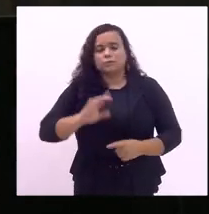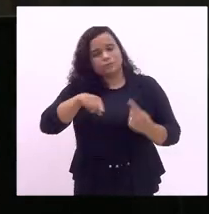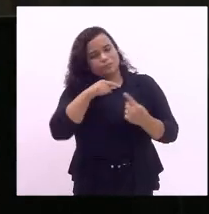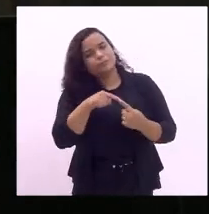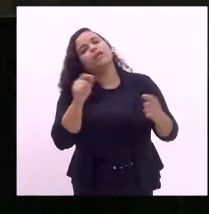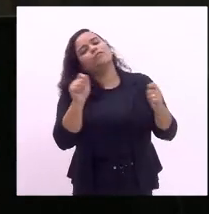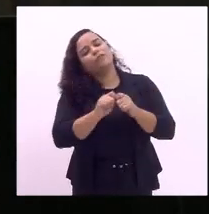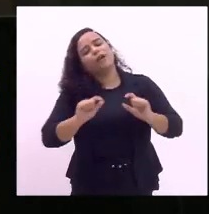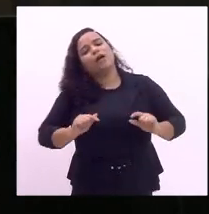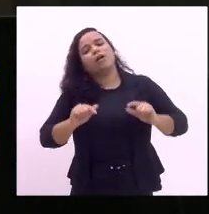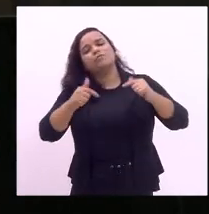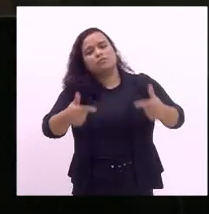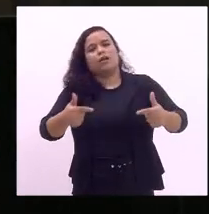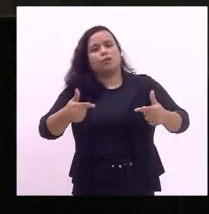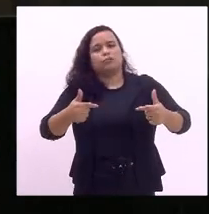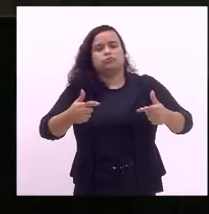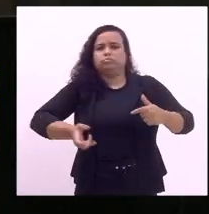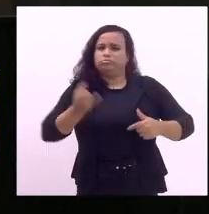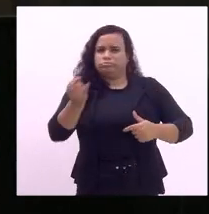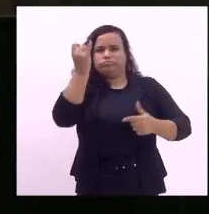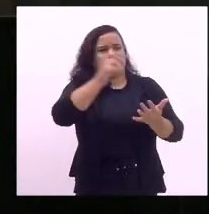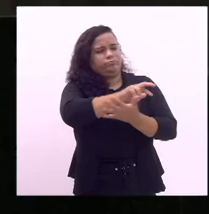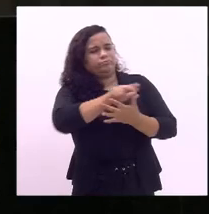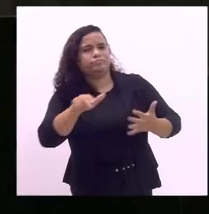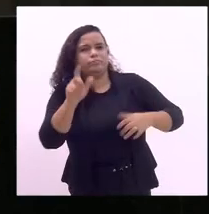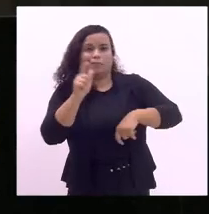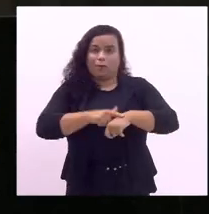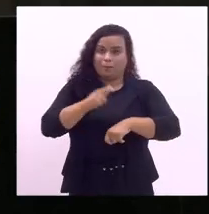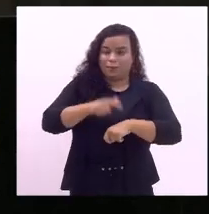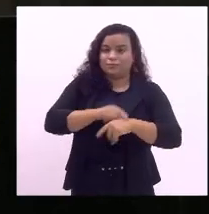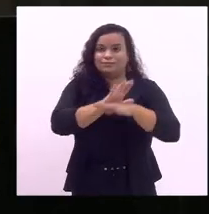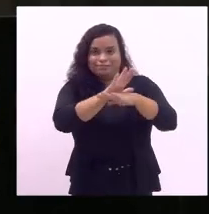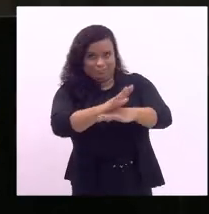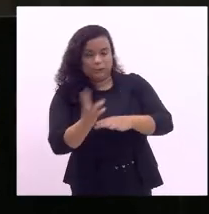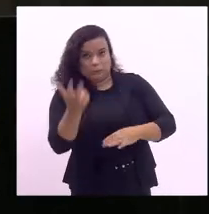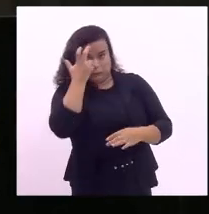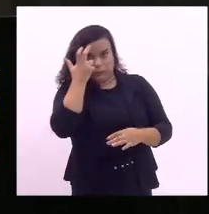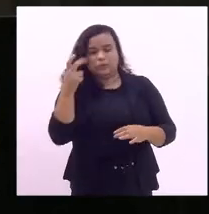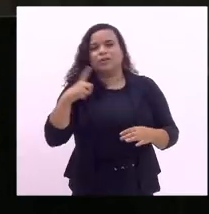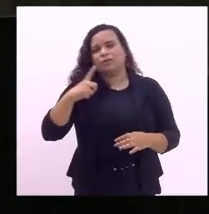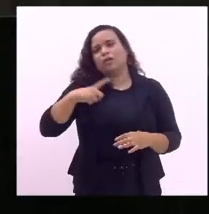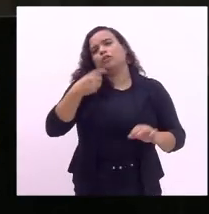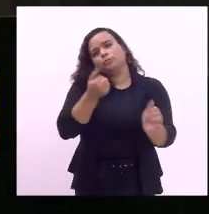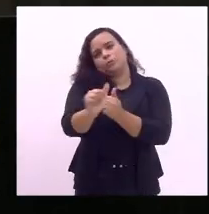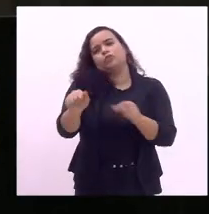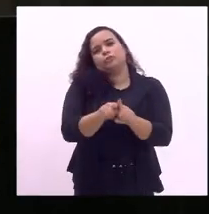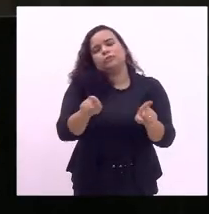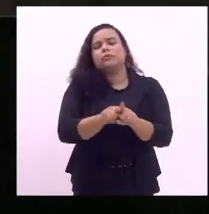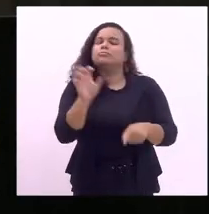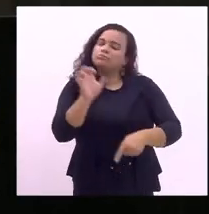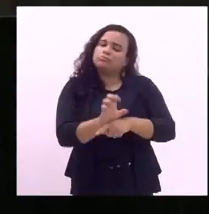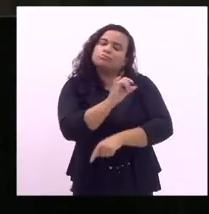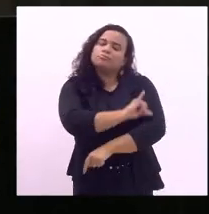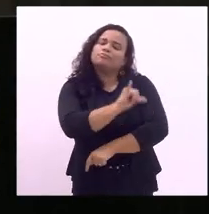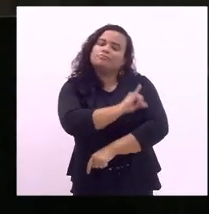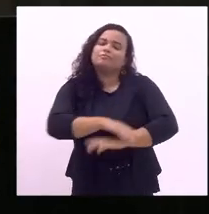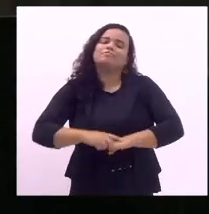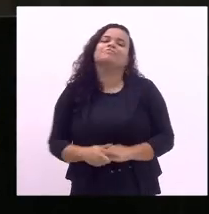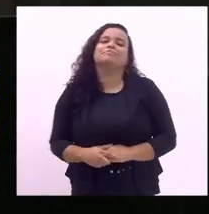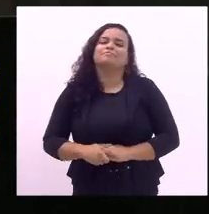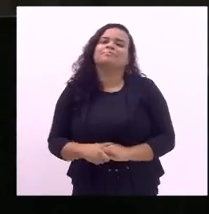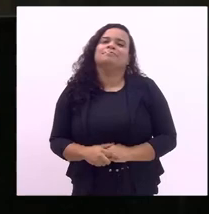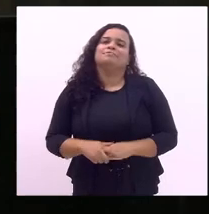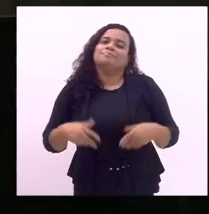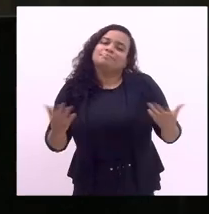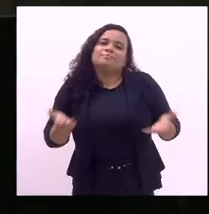então, desses importantes momentos aí culturais e esportivos do nosso estado. Então,